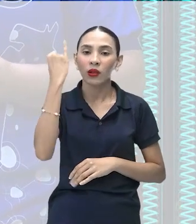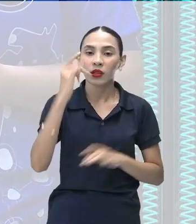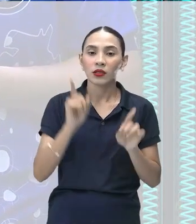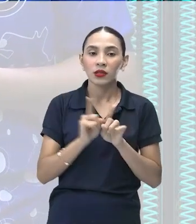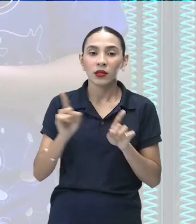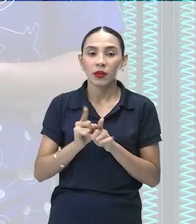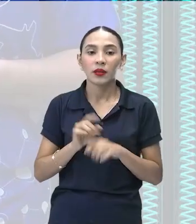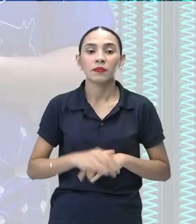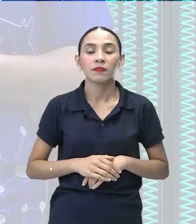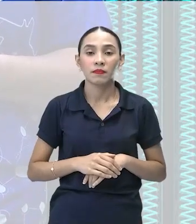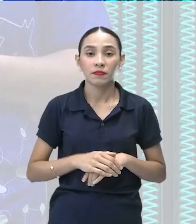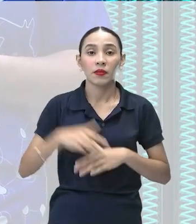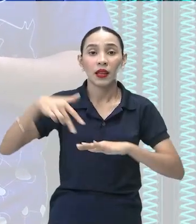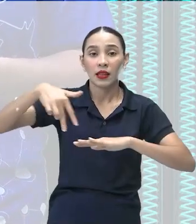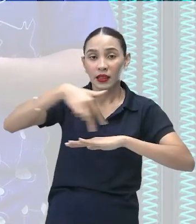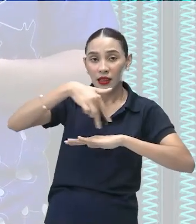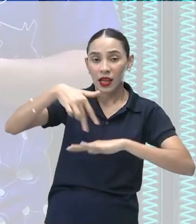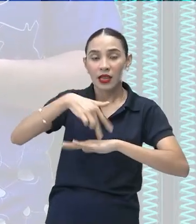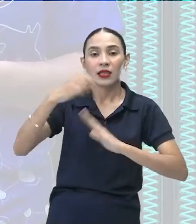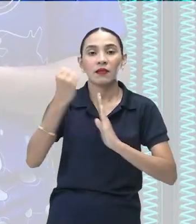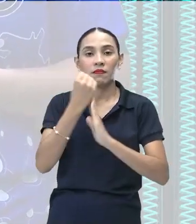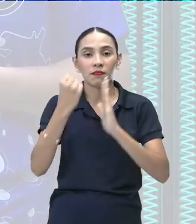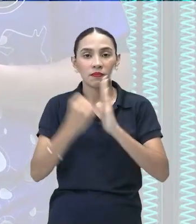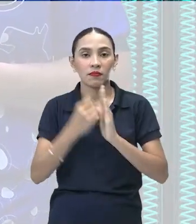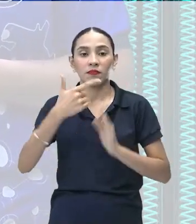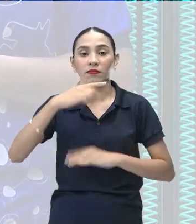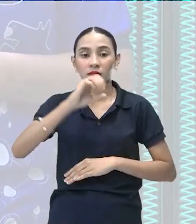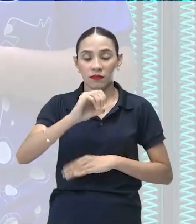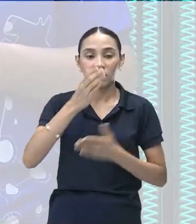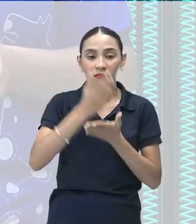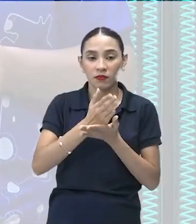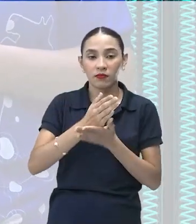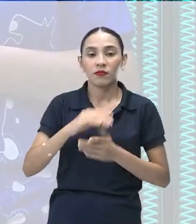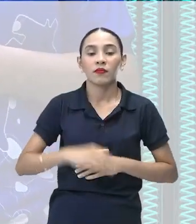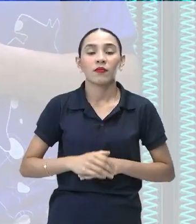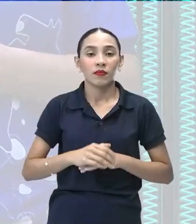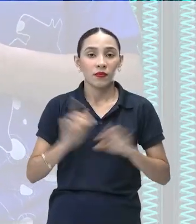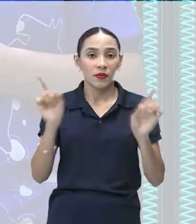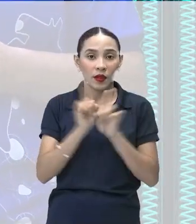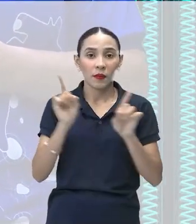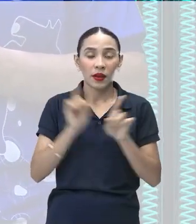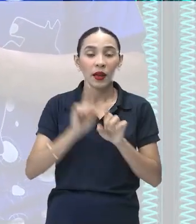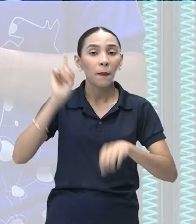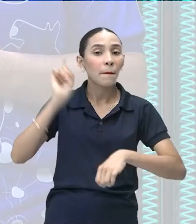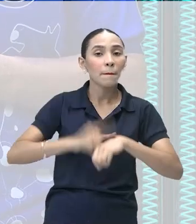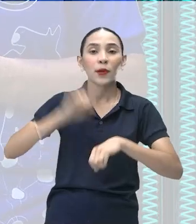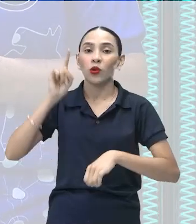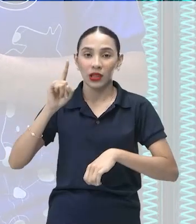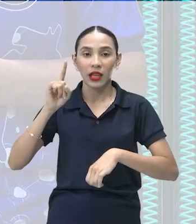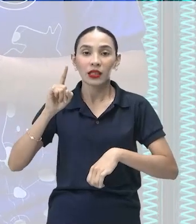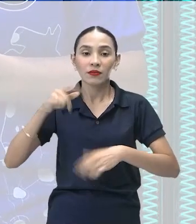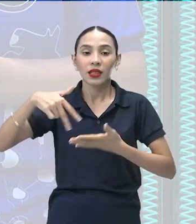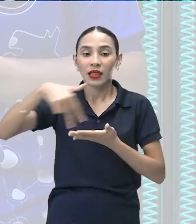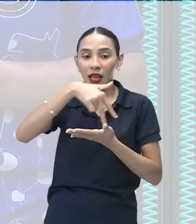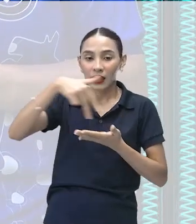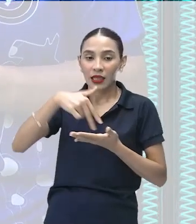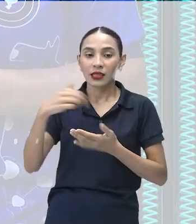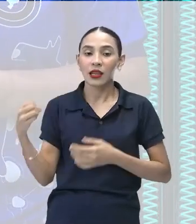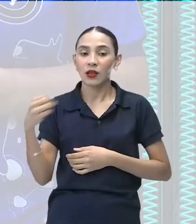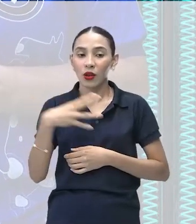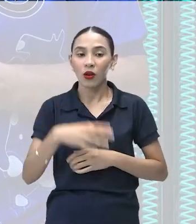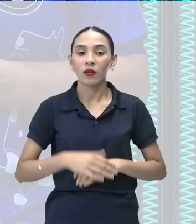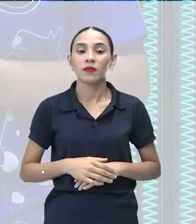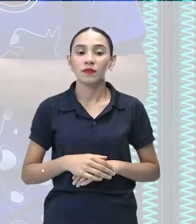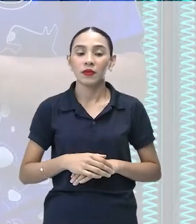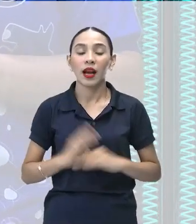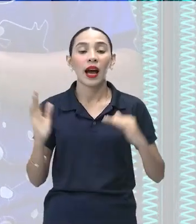importante para a dança na primeira metade do século XX. Entre outros efeitos, ela é uma das pioneiras da dança